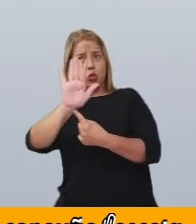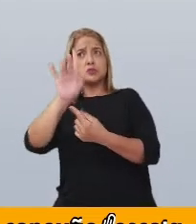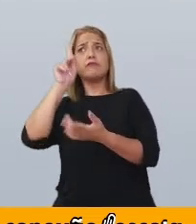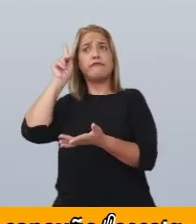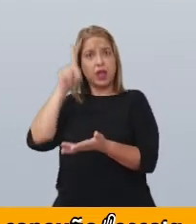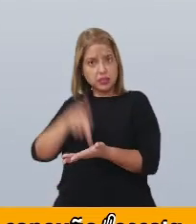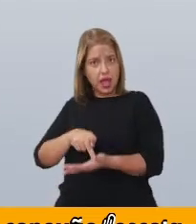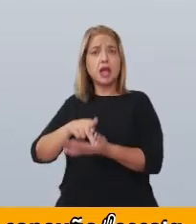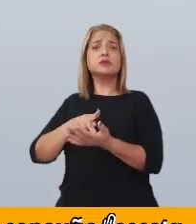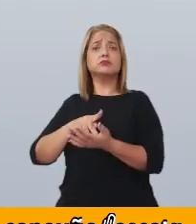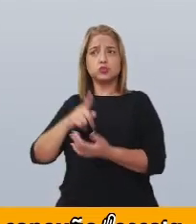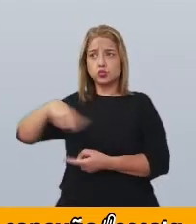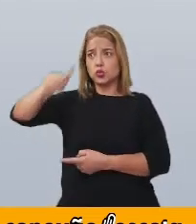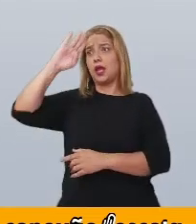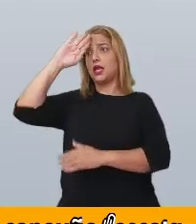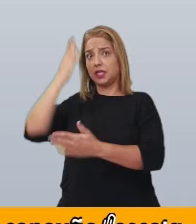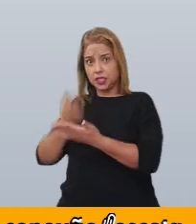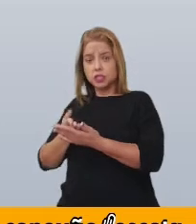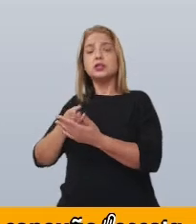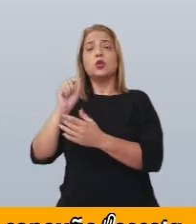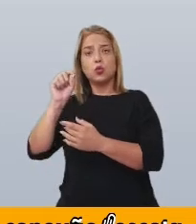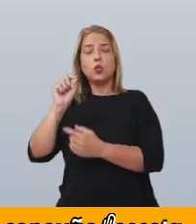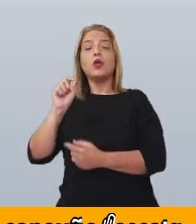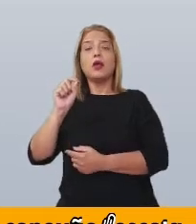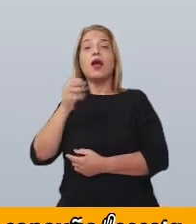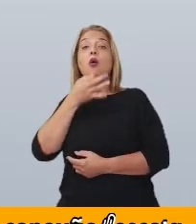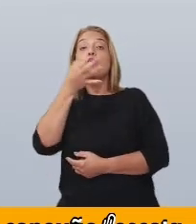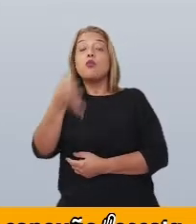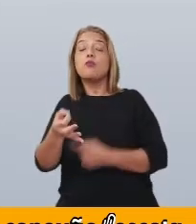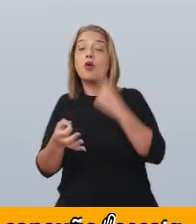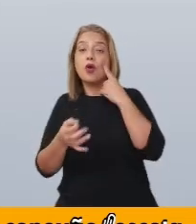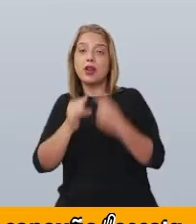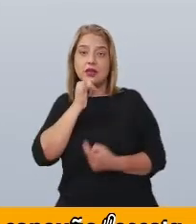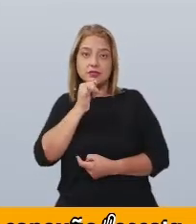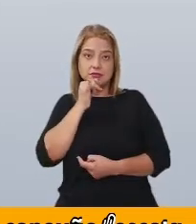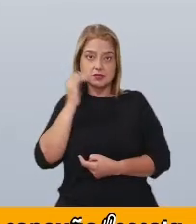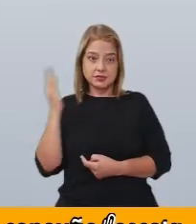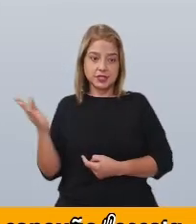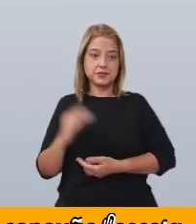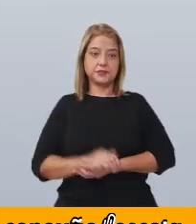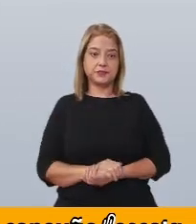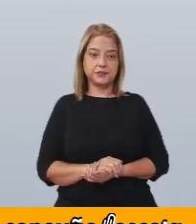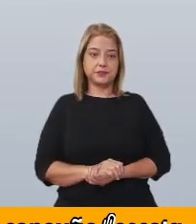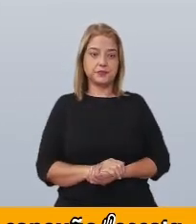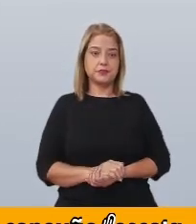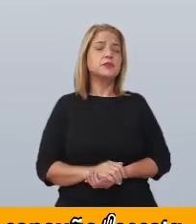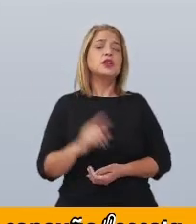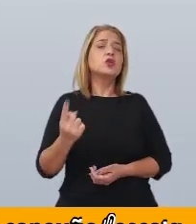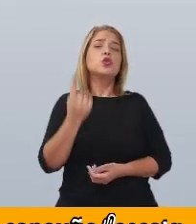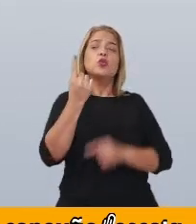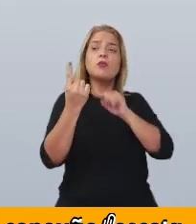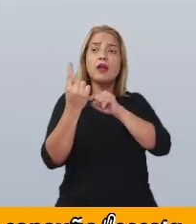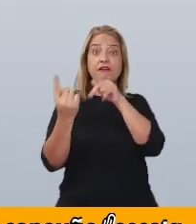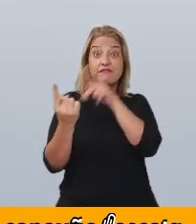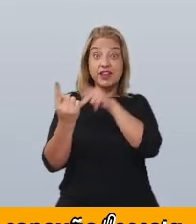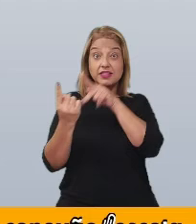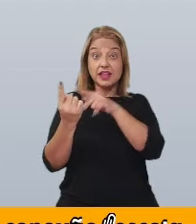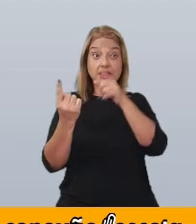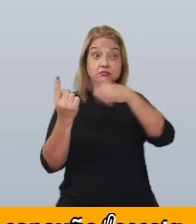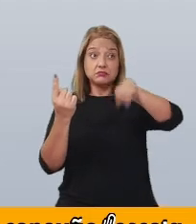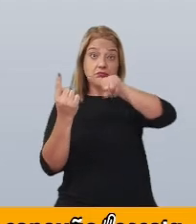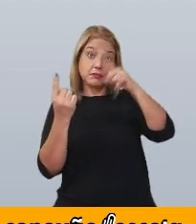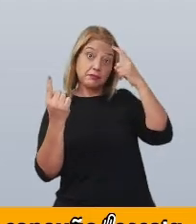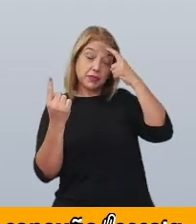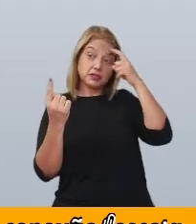universal sustenta esse argumento. Veja aí o exemplo. Uma verdade inegável é que, no